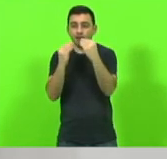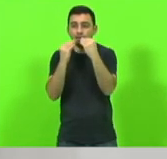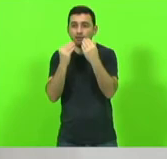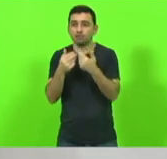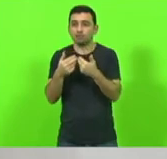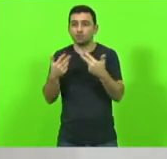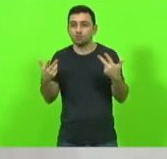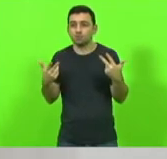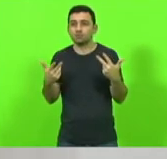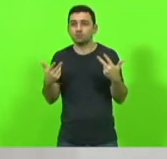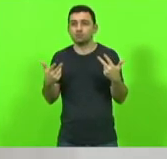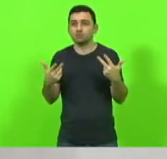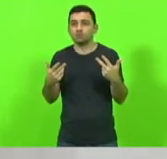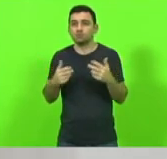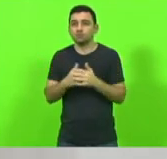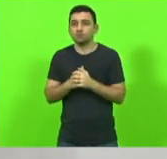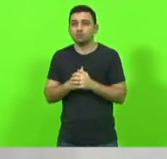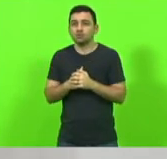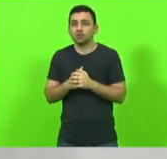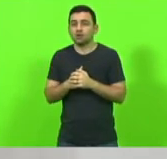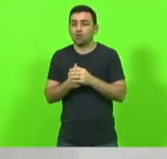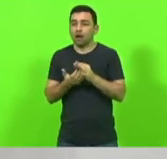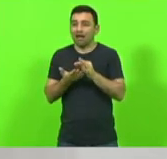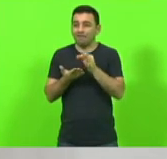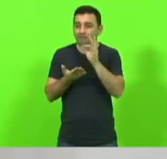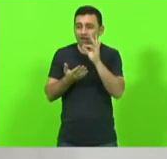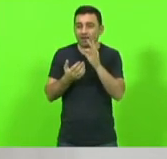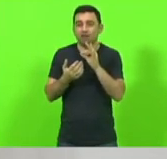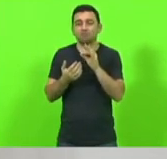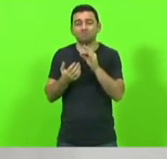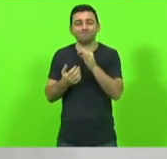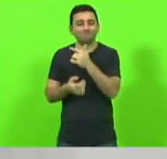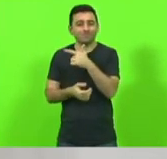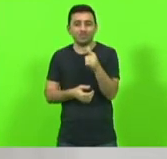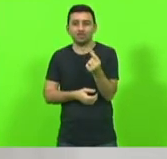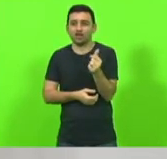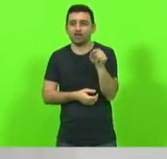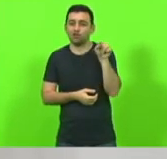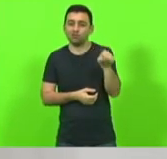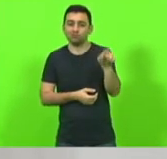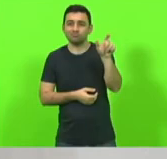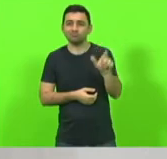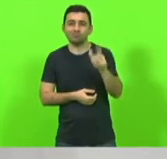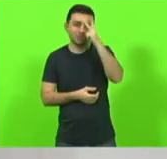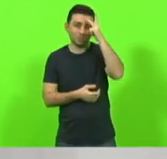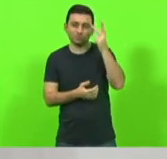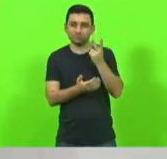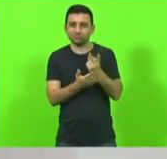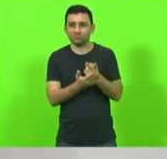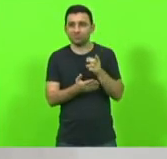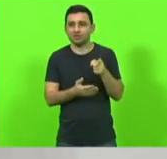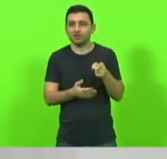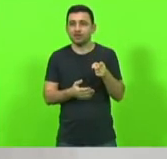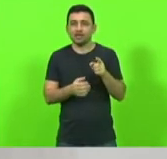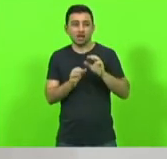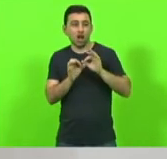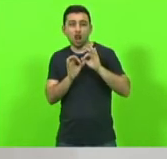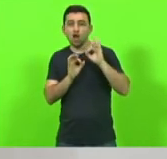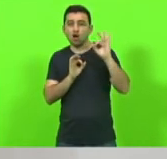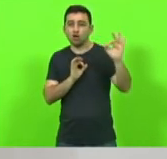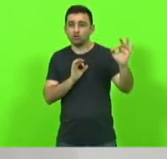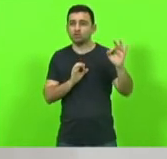comer um pastel, tomar um café. Então, quem está lá distante,